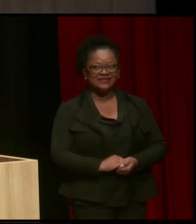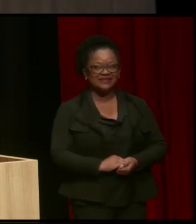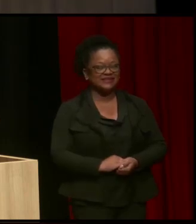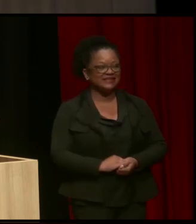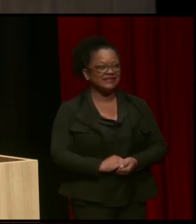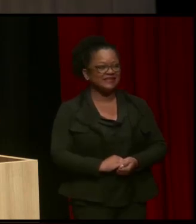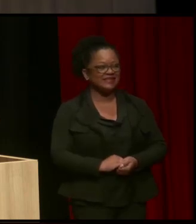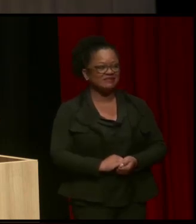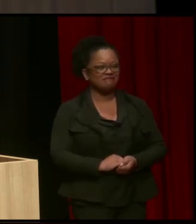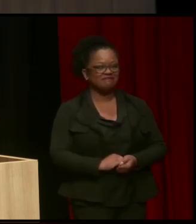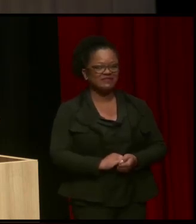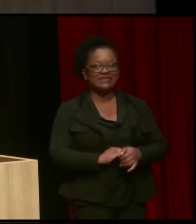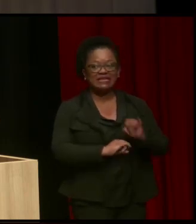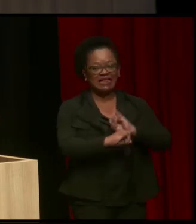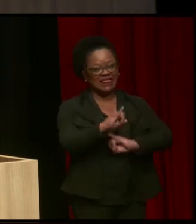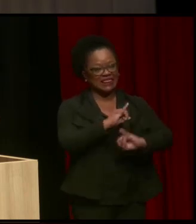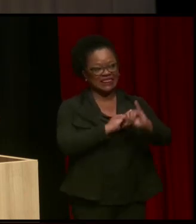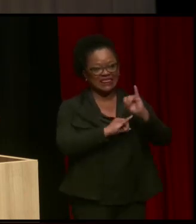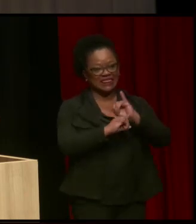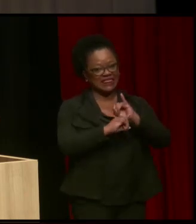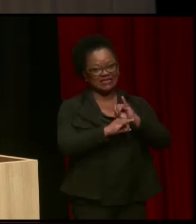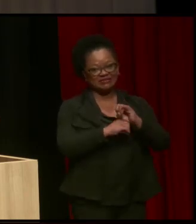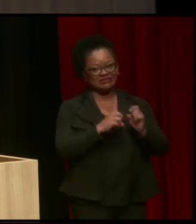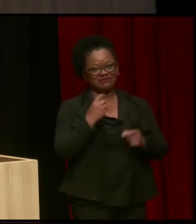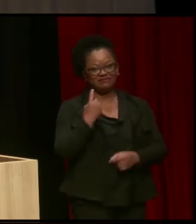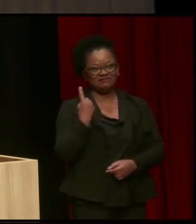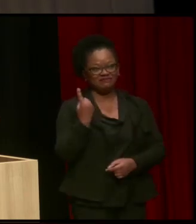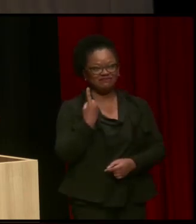A transmissão não.